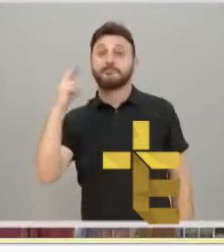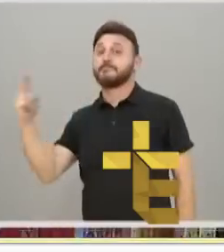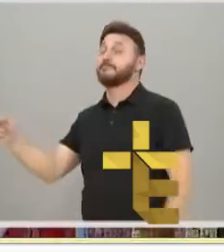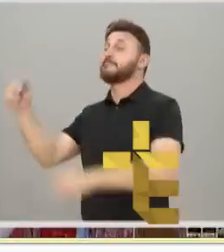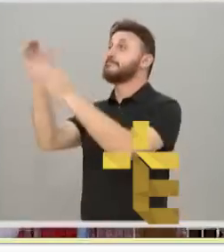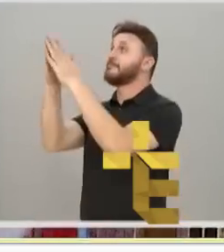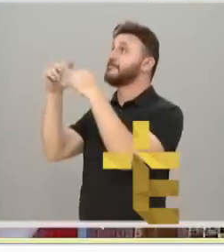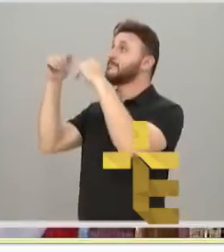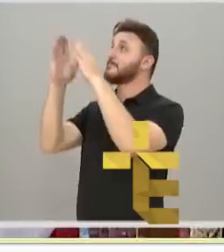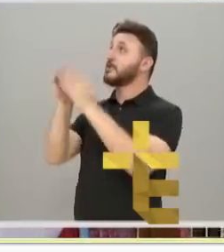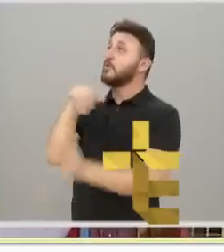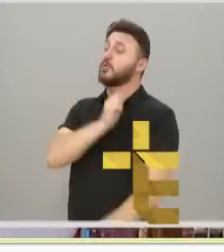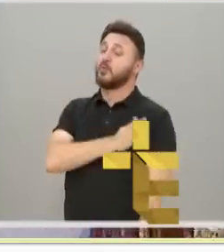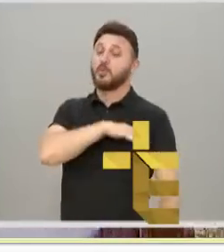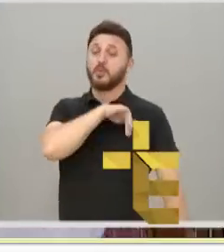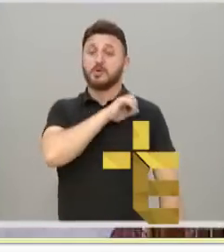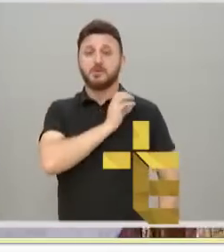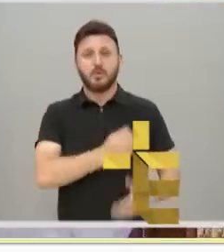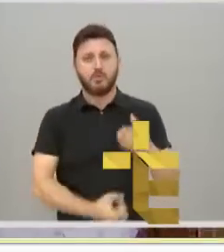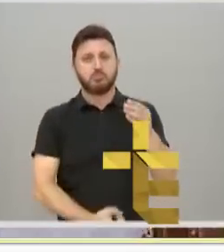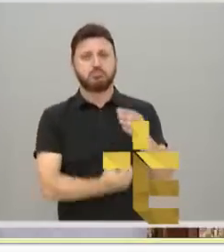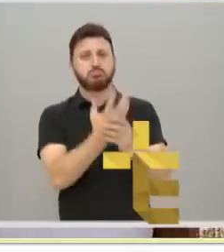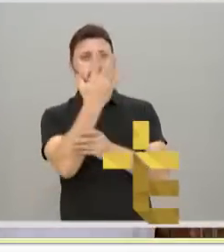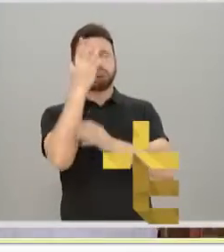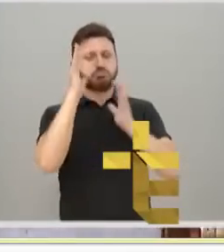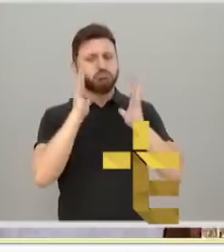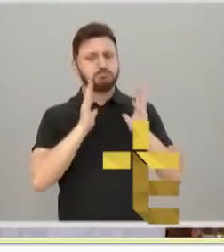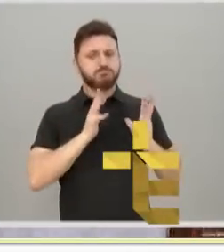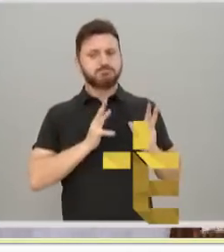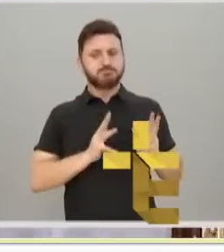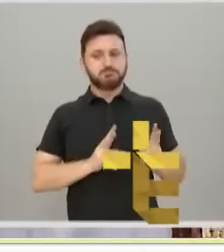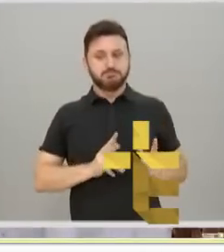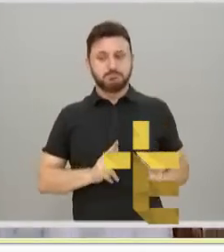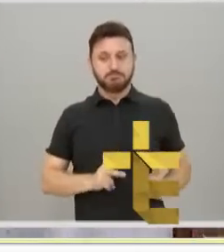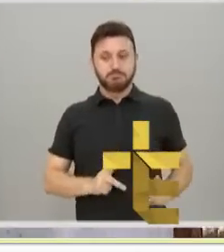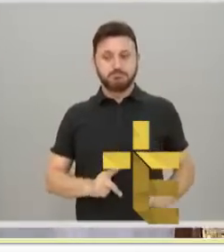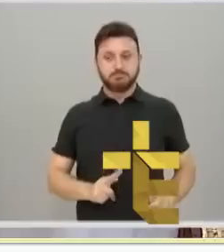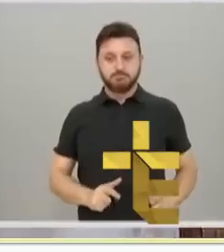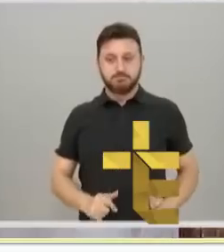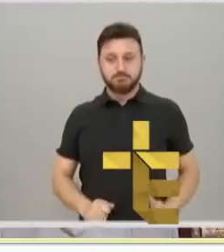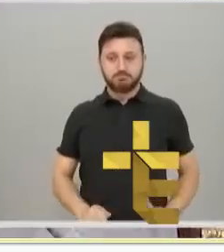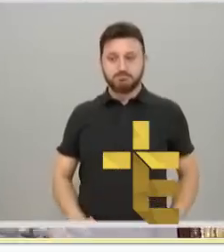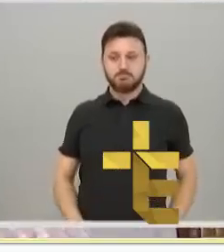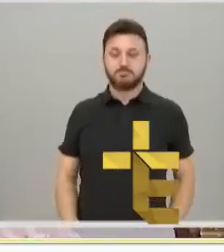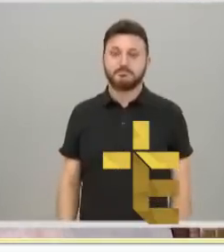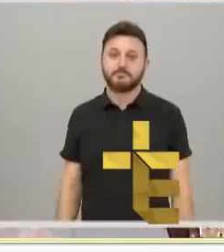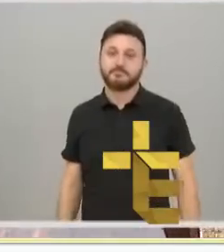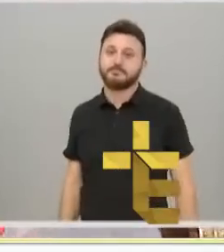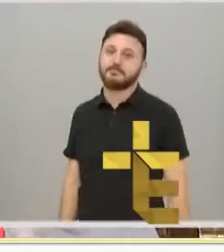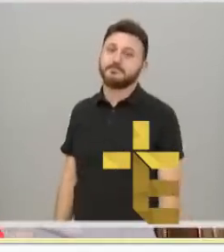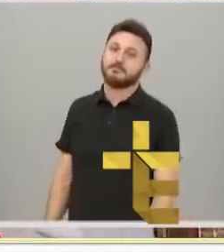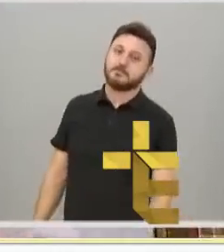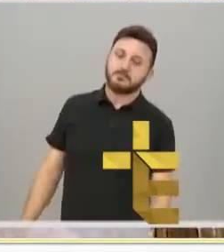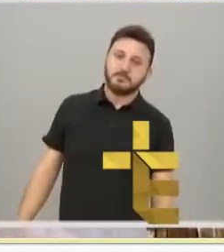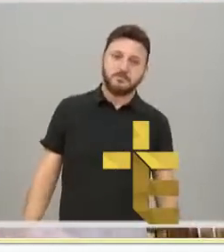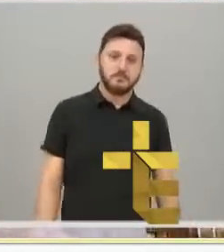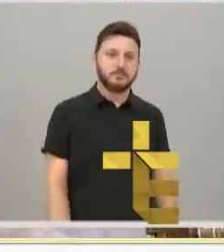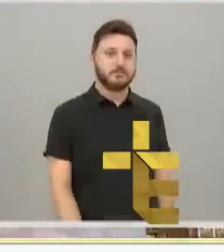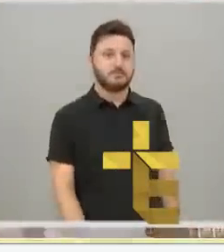Criai em mim um coração que seja puro.